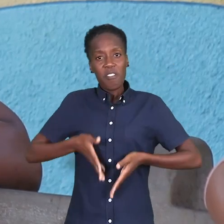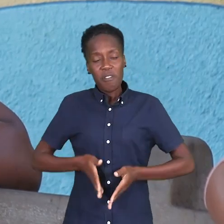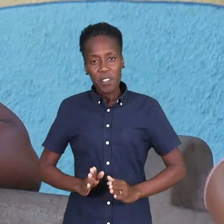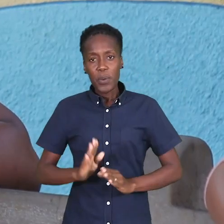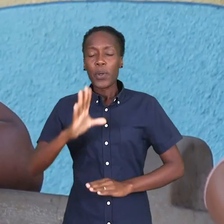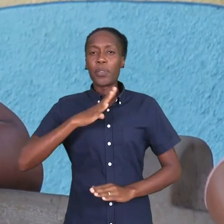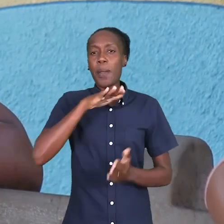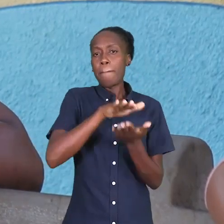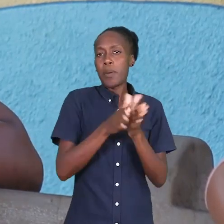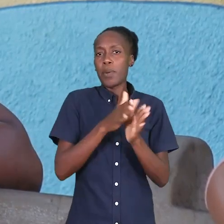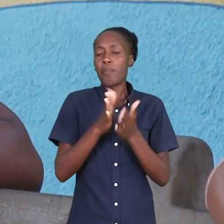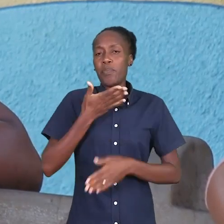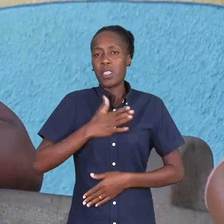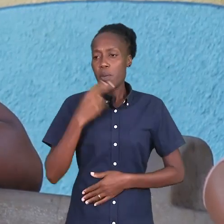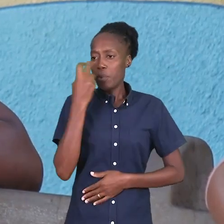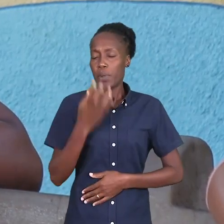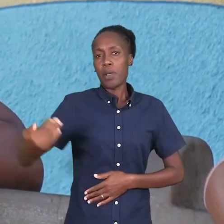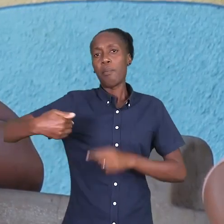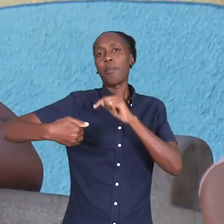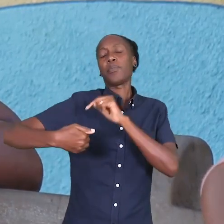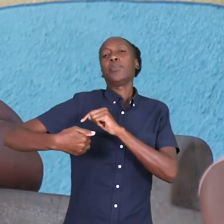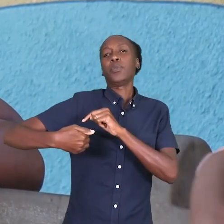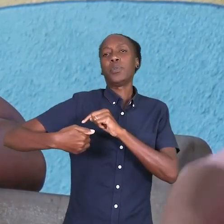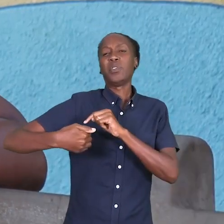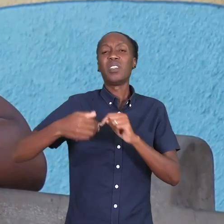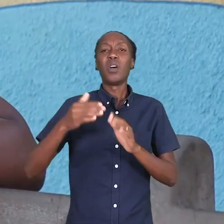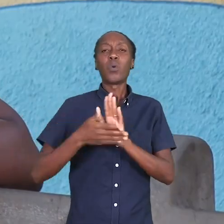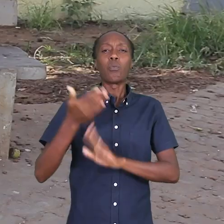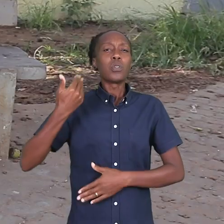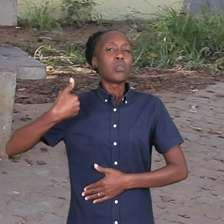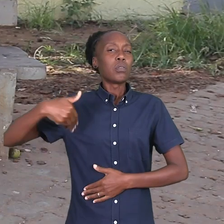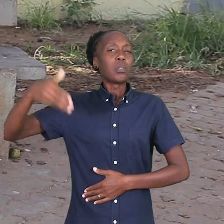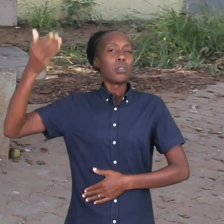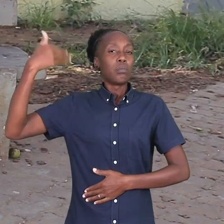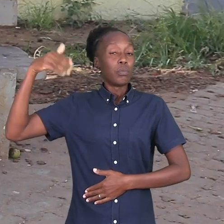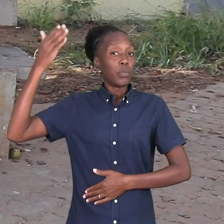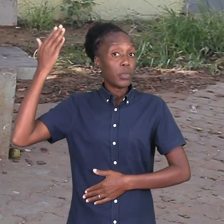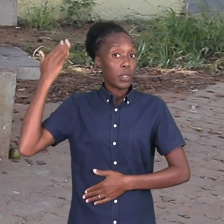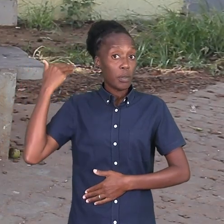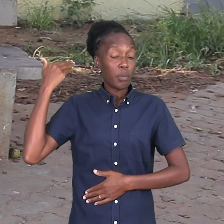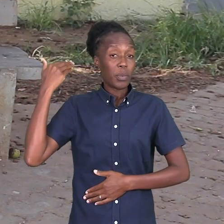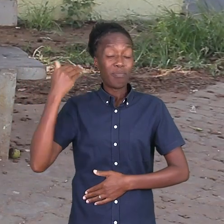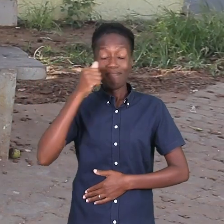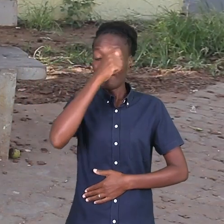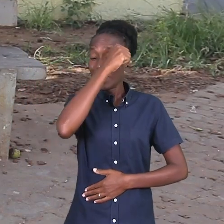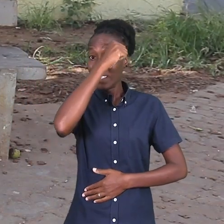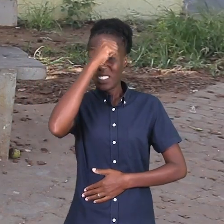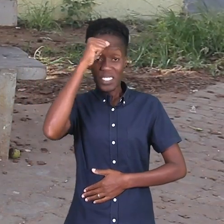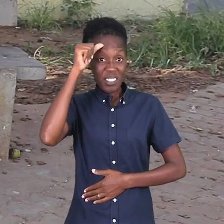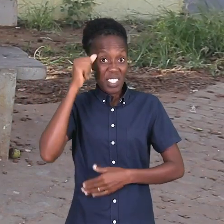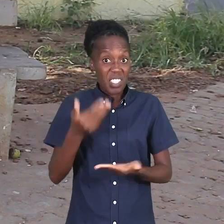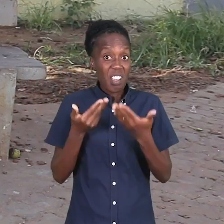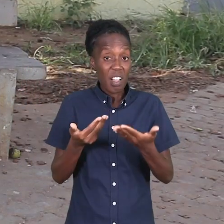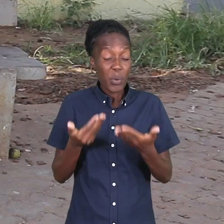têm filhos, ou já estão no lar, ou estão a se preparar para ir para o lar. Então, isso é algo que já vem com a sociedade já há